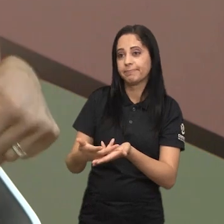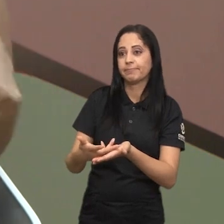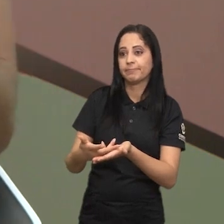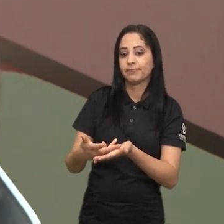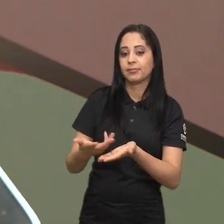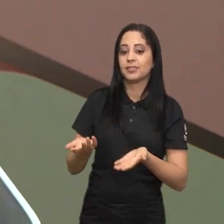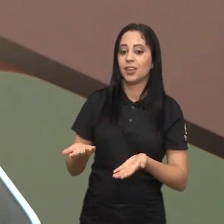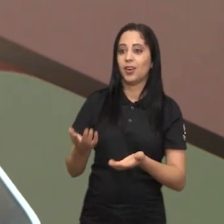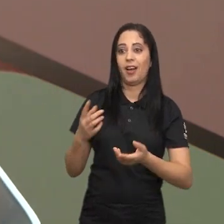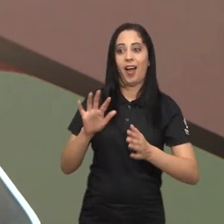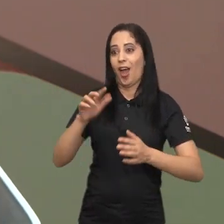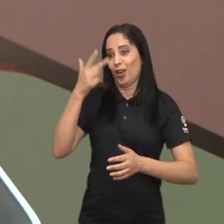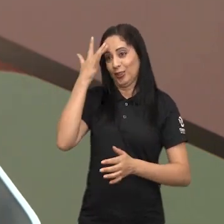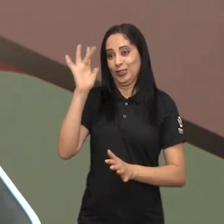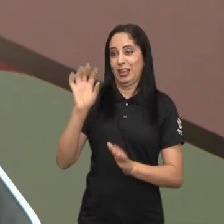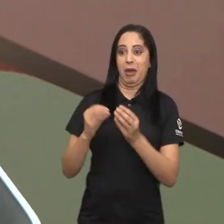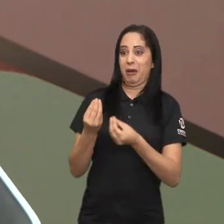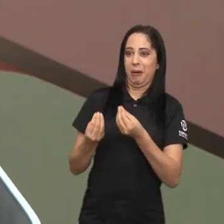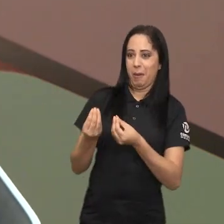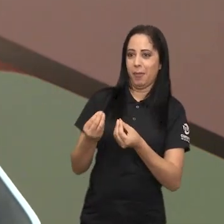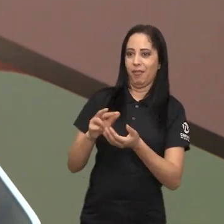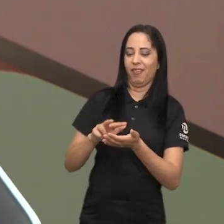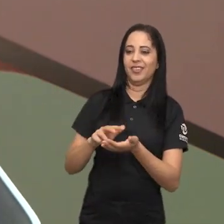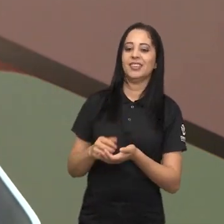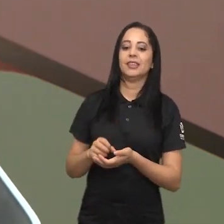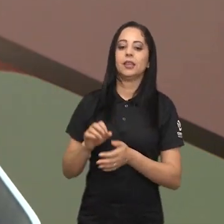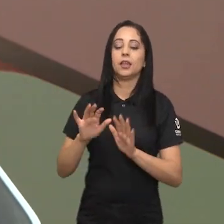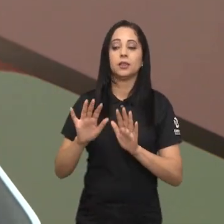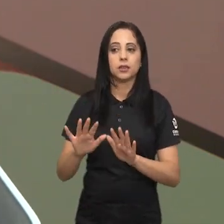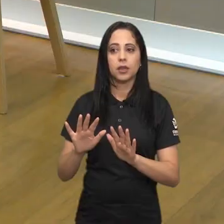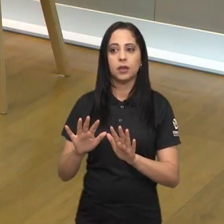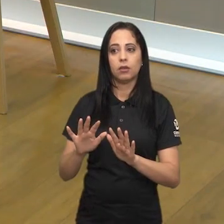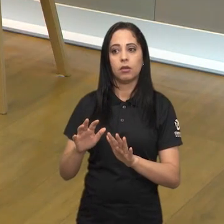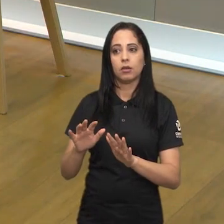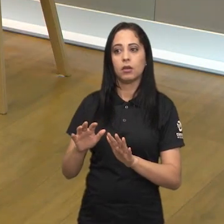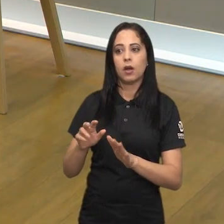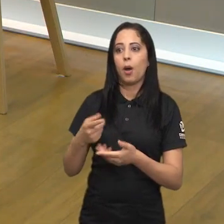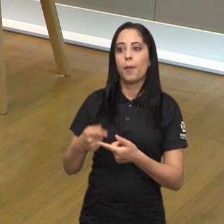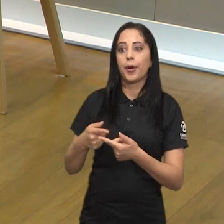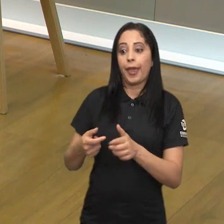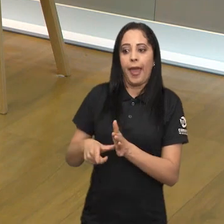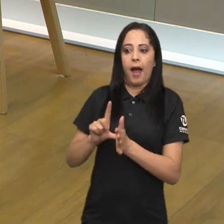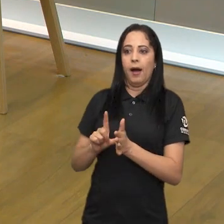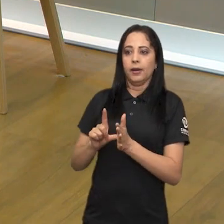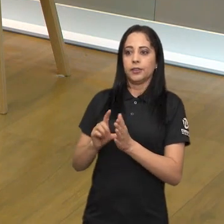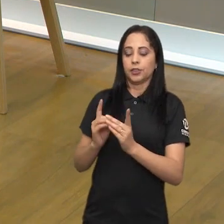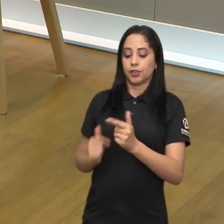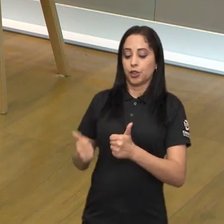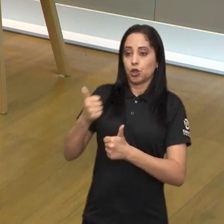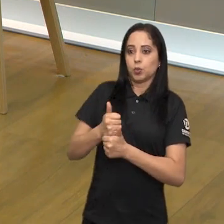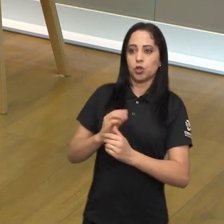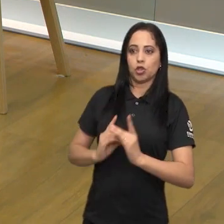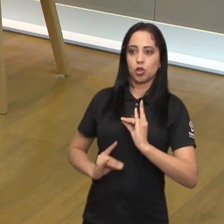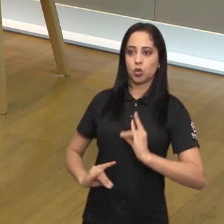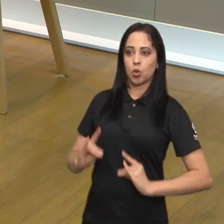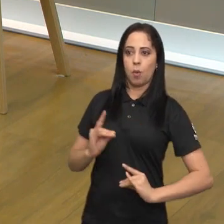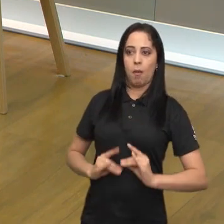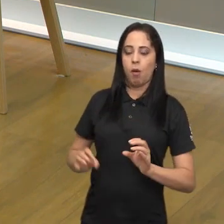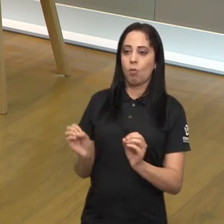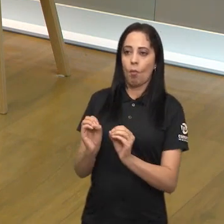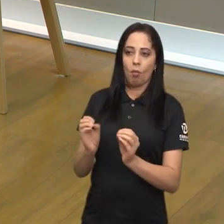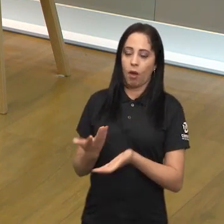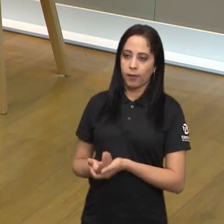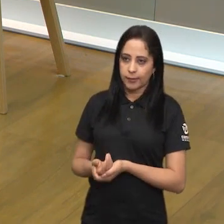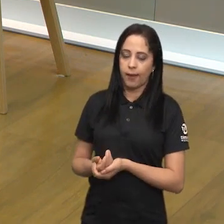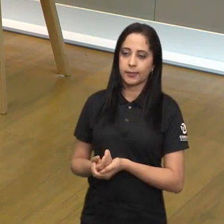quebram o fêmur e caem. A gente não sabe o que aconteceu primeiro. Mas normalmente essas mulheres são mulheres que não fizeram reposição hormonal. Então, ganho de